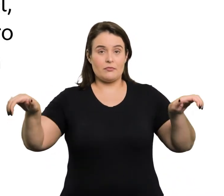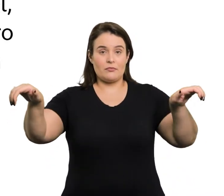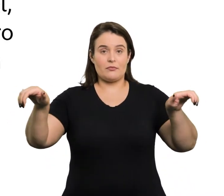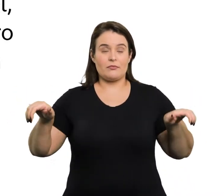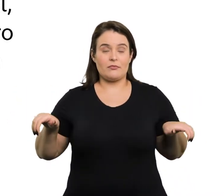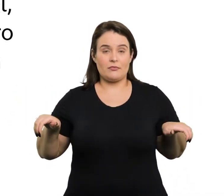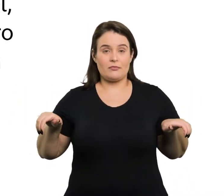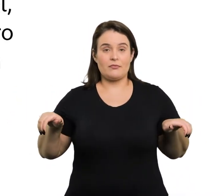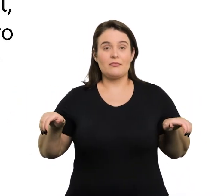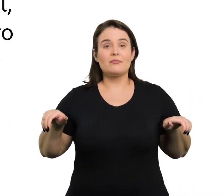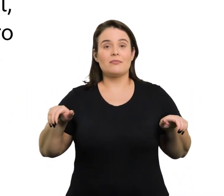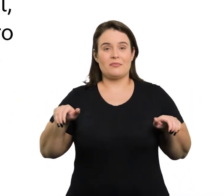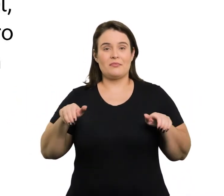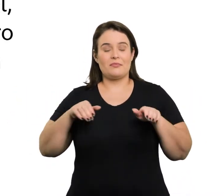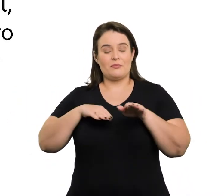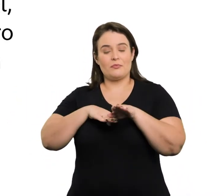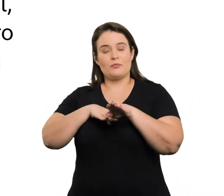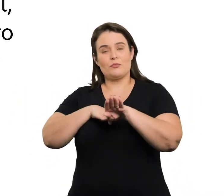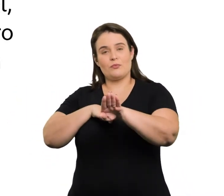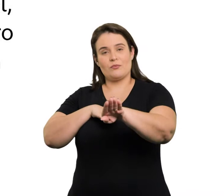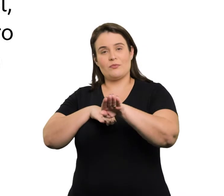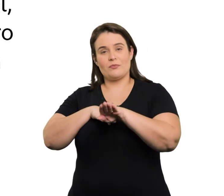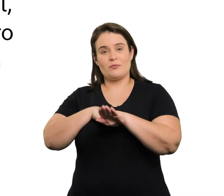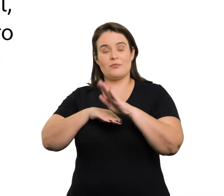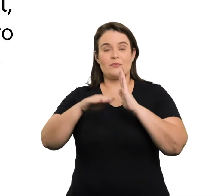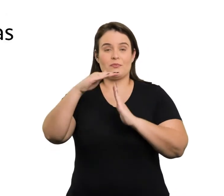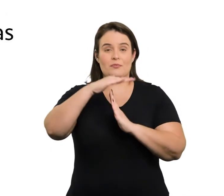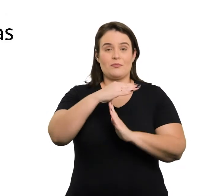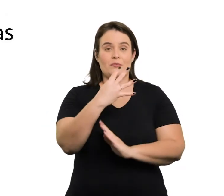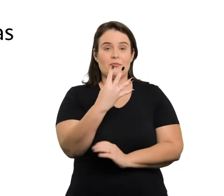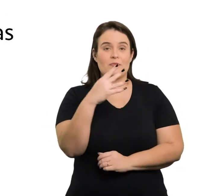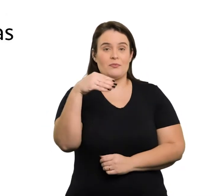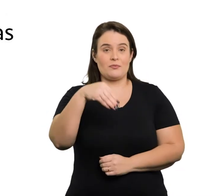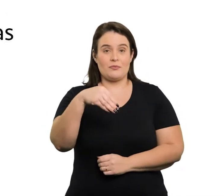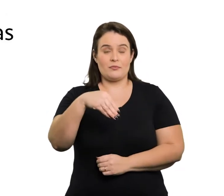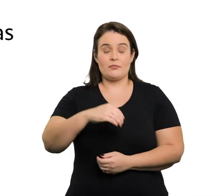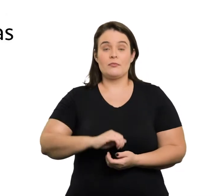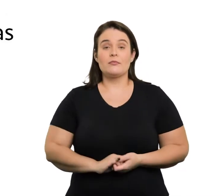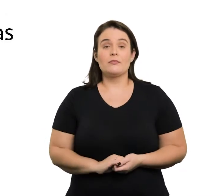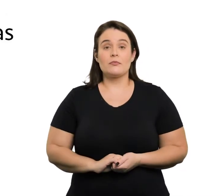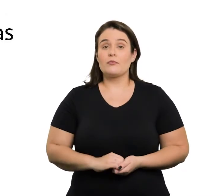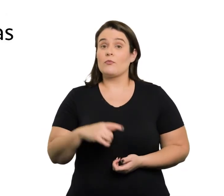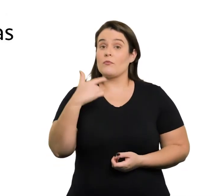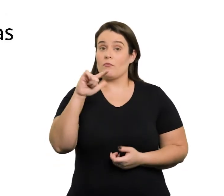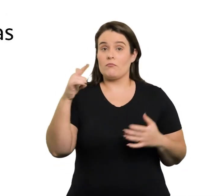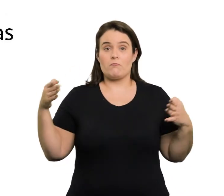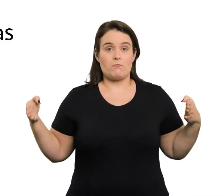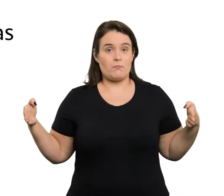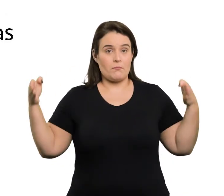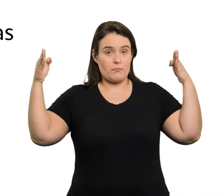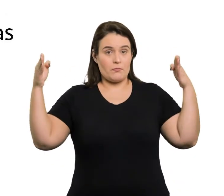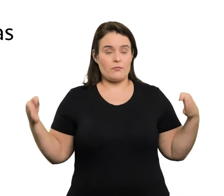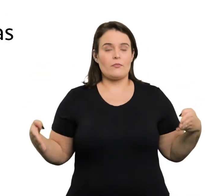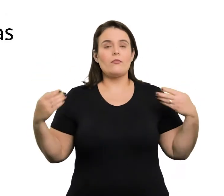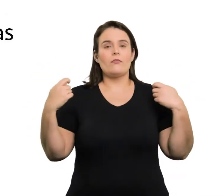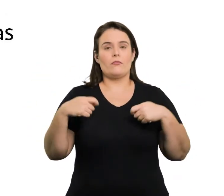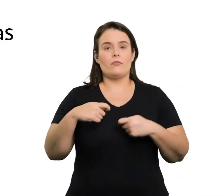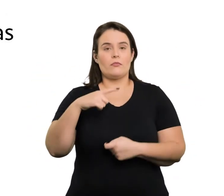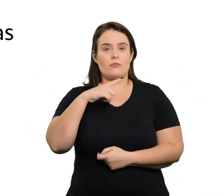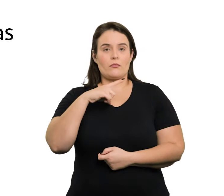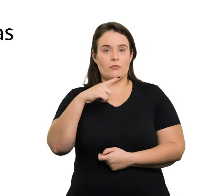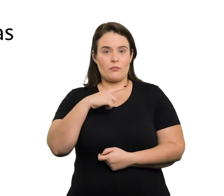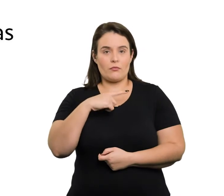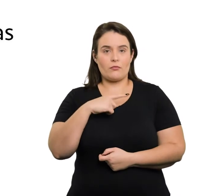com segmentos de no máximo 4 metros de comprimento. Quando não existirem paredes laterais, as rampas